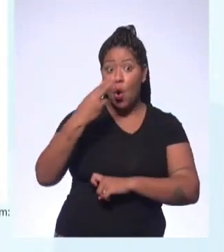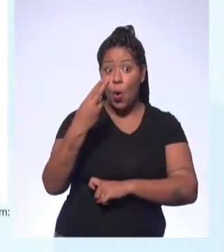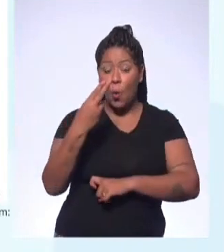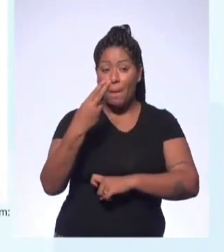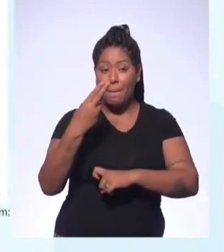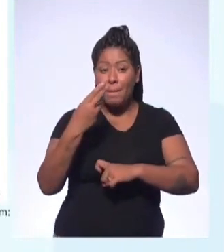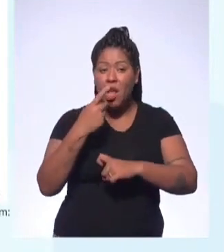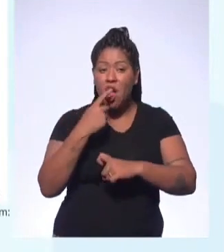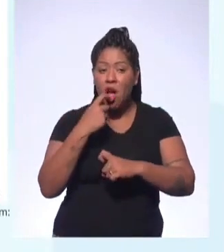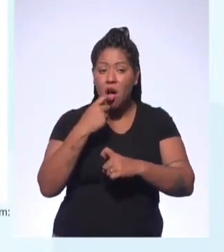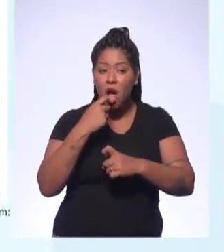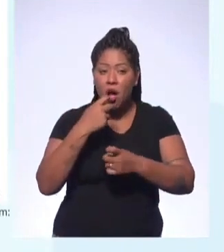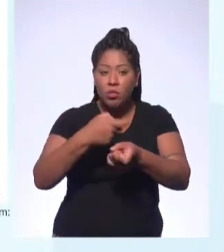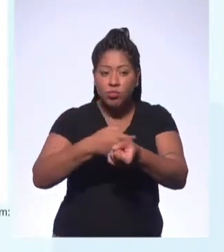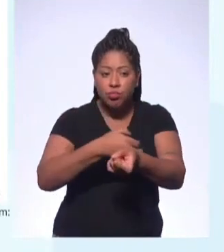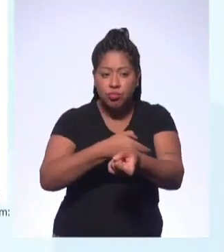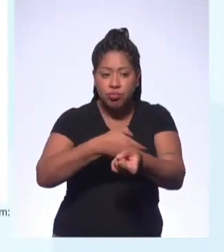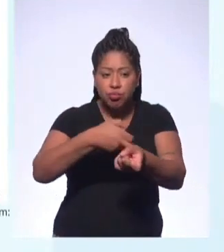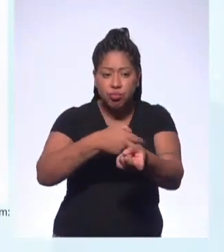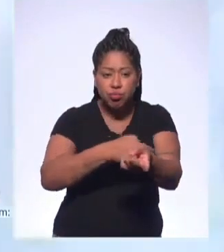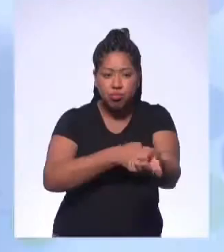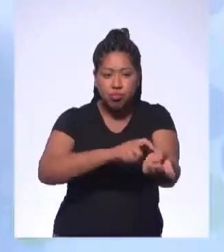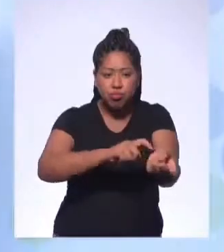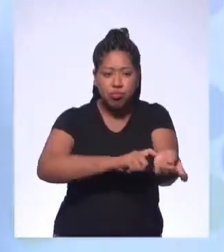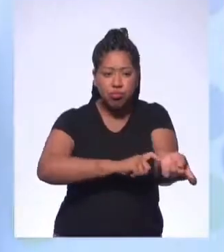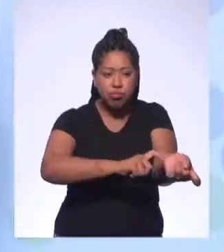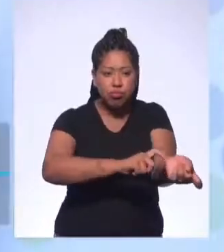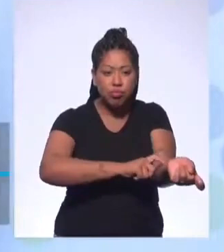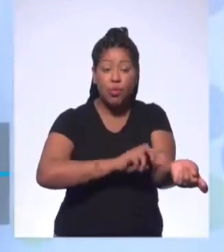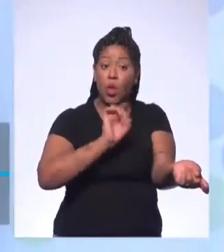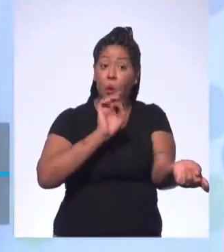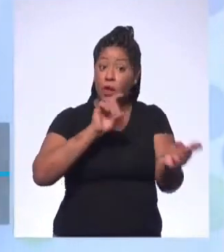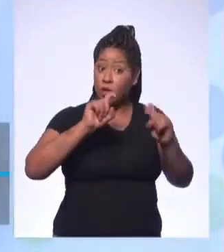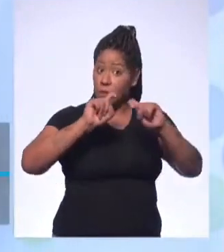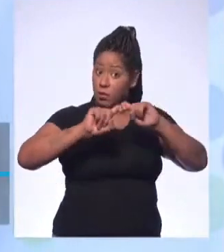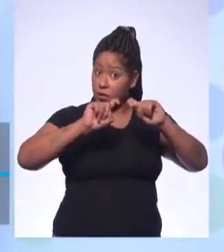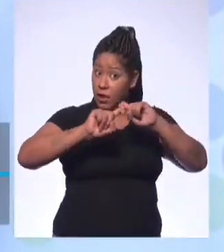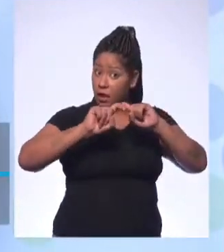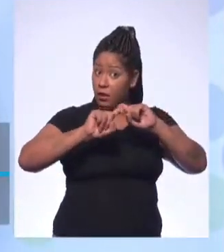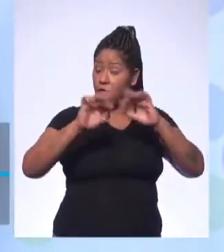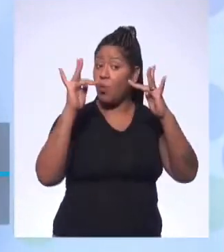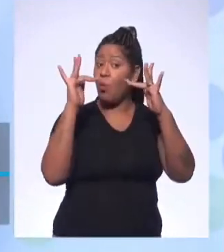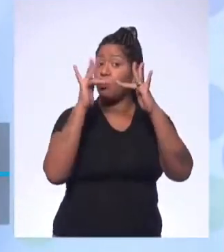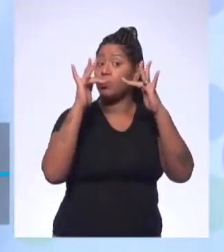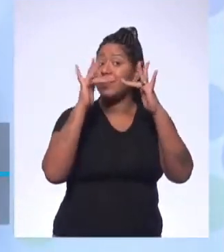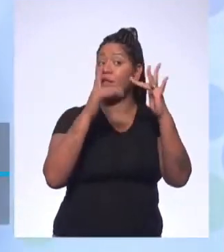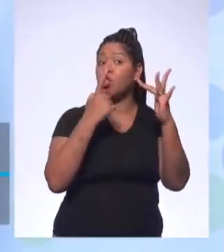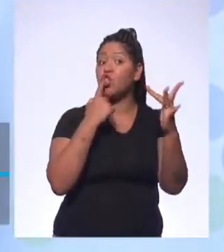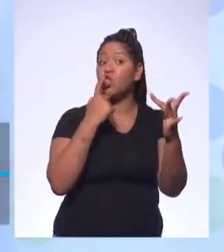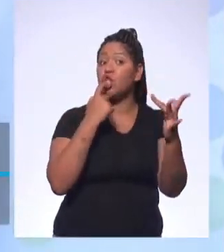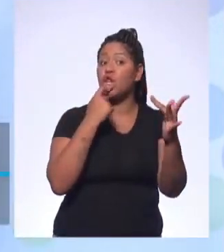sanguínea, tá? Então, não só pelo contato sexual, mas pelo contato sexual